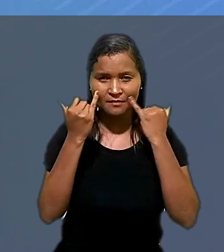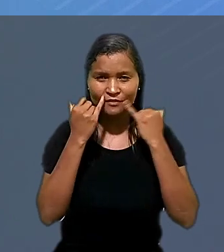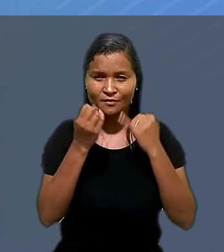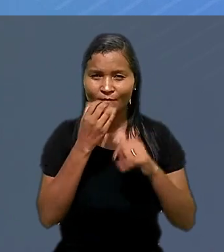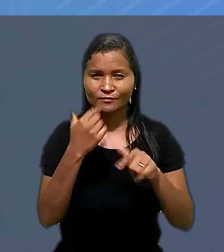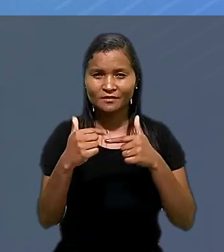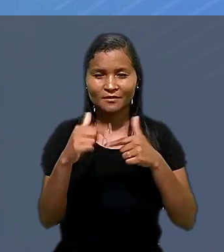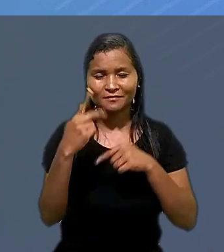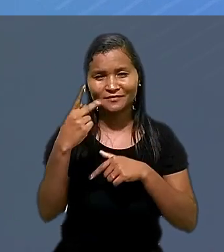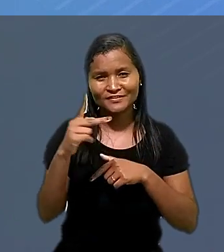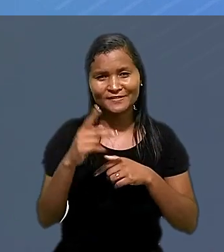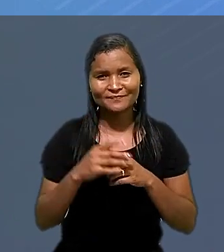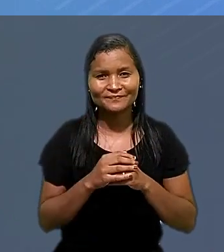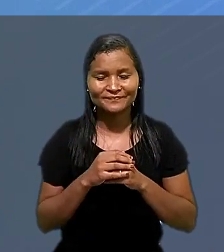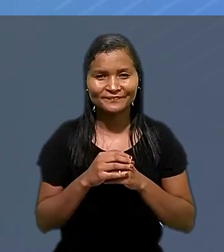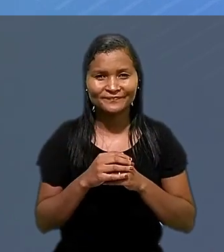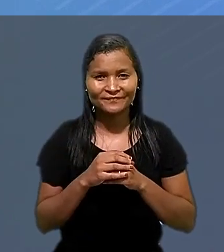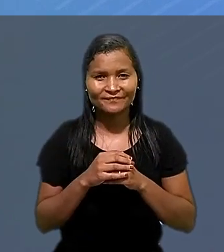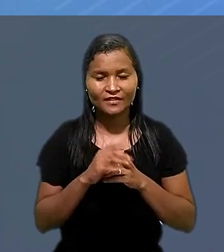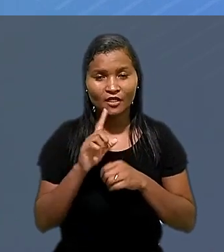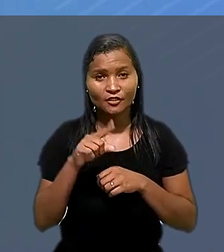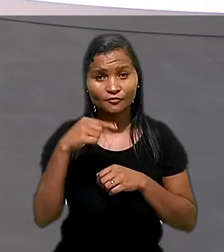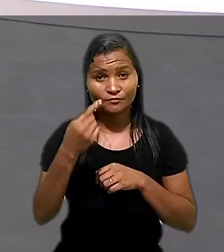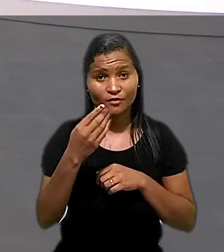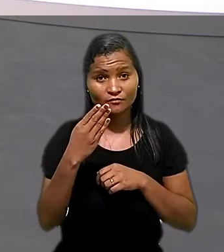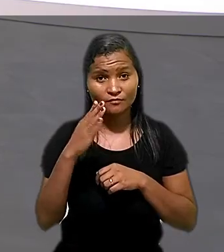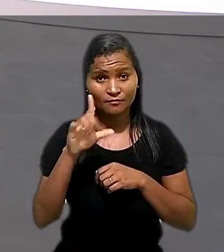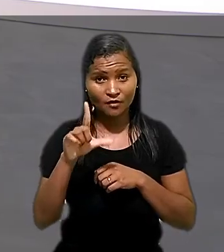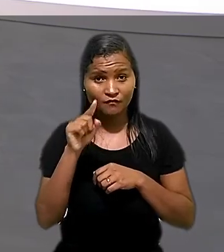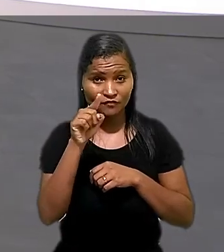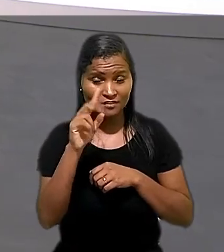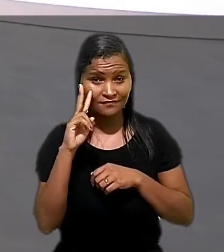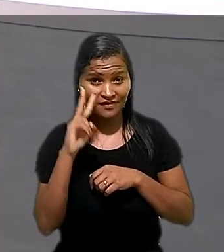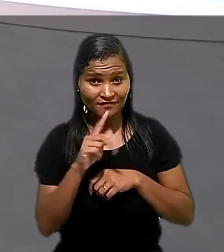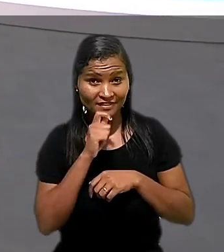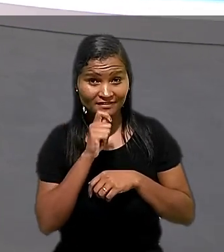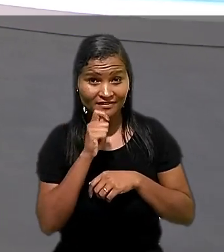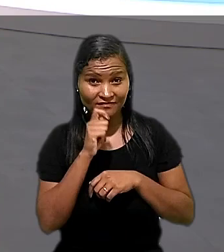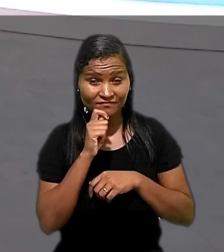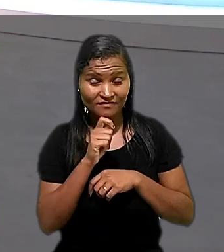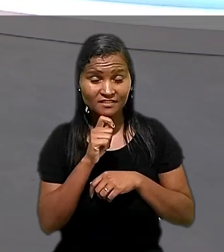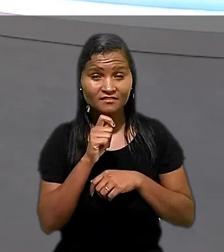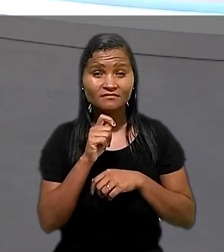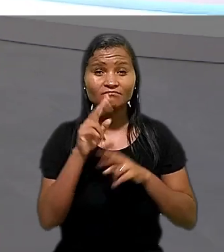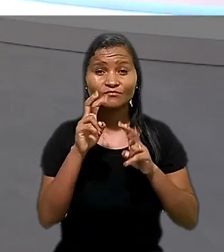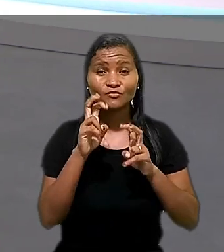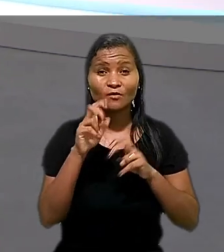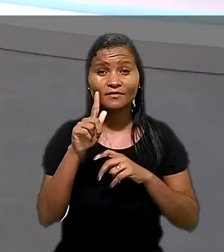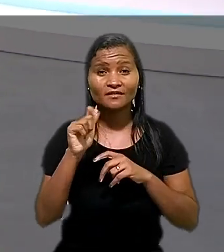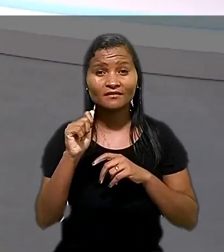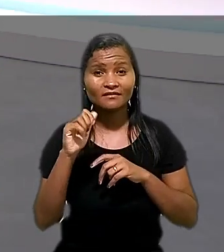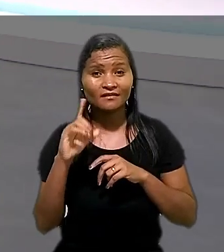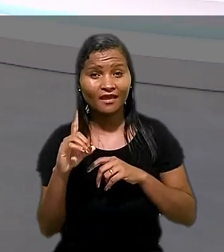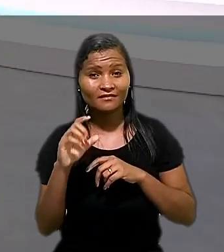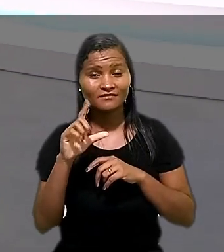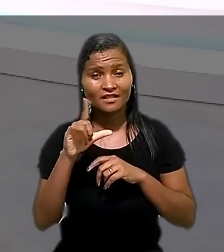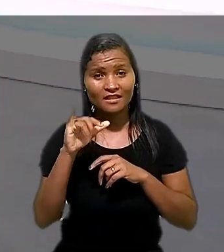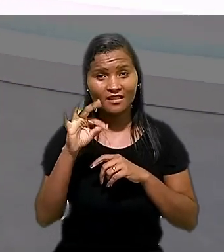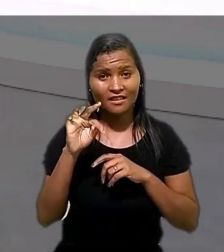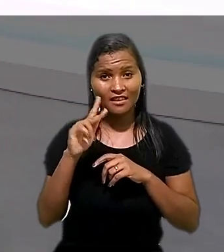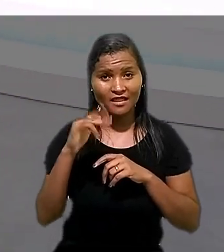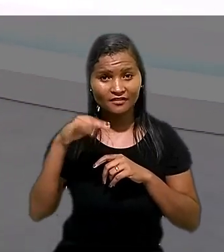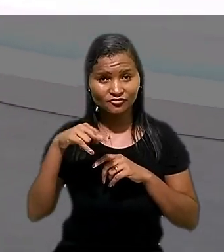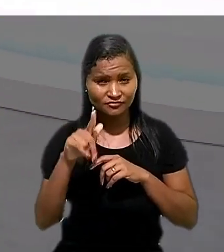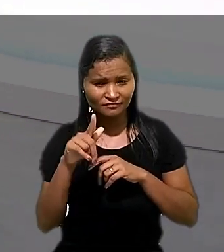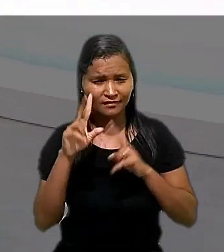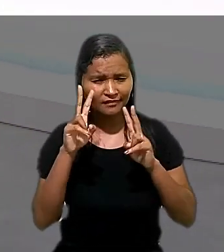Michele. Muito obrigada pelas informações e bom trabalho para você. E no próximo bloco, você vai ver uma entrevista sobre gaslighting. E esse é um tema